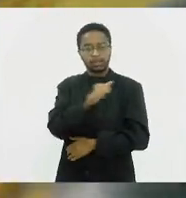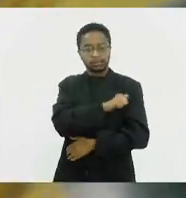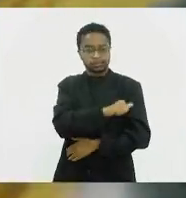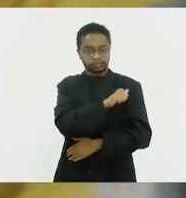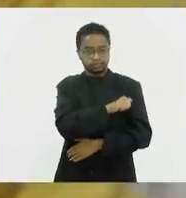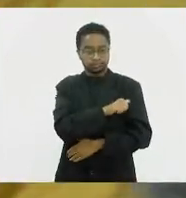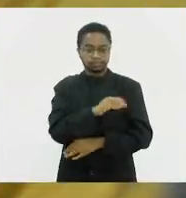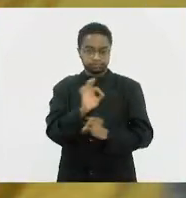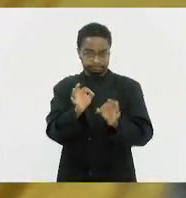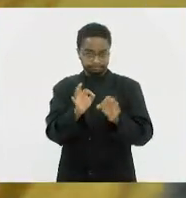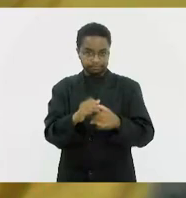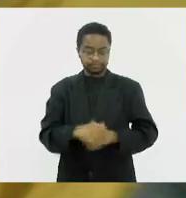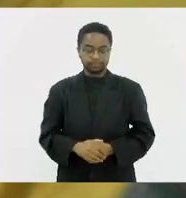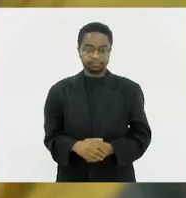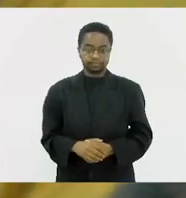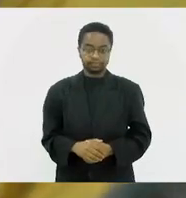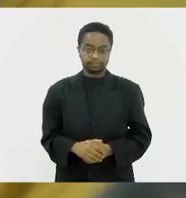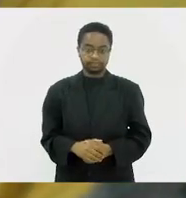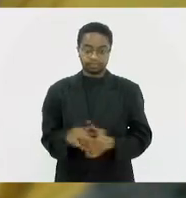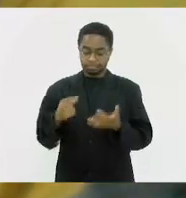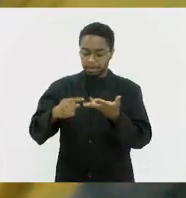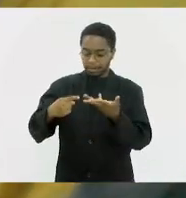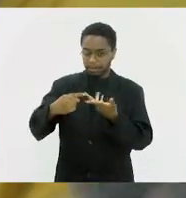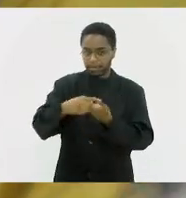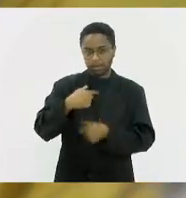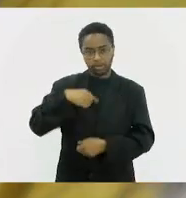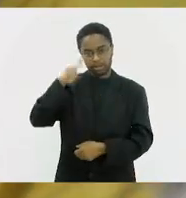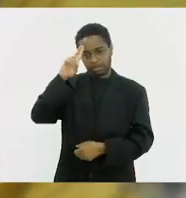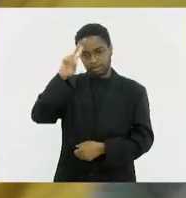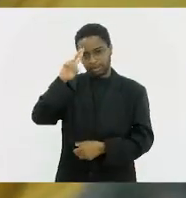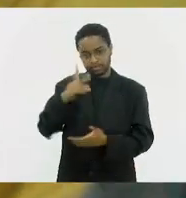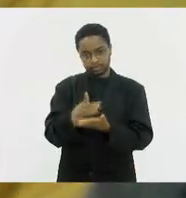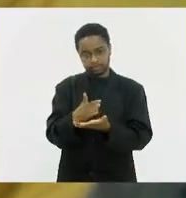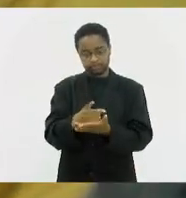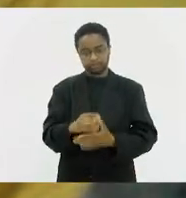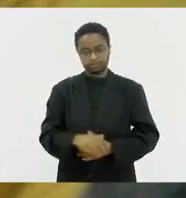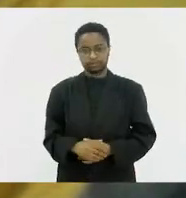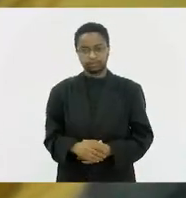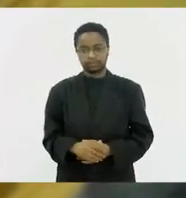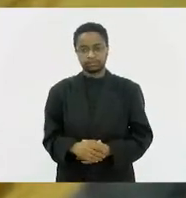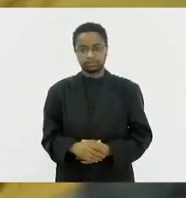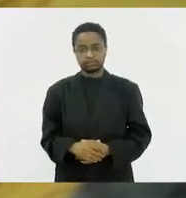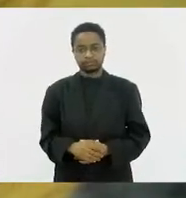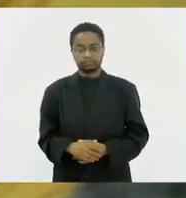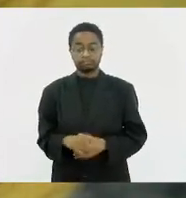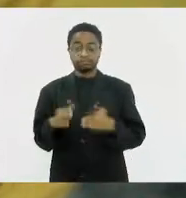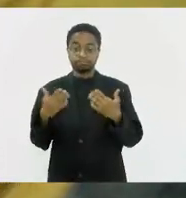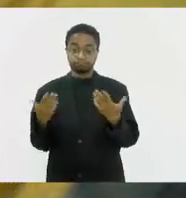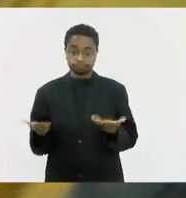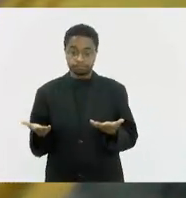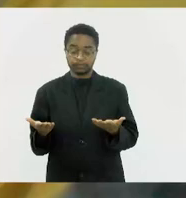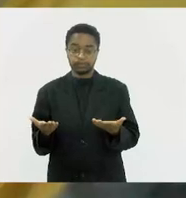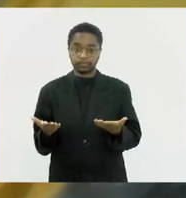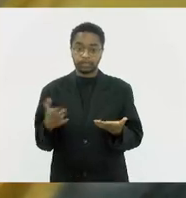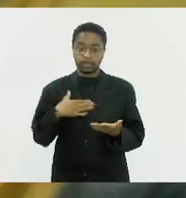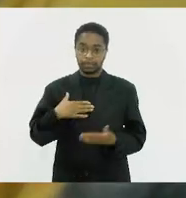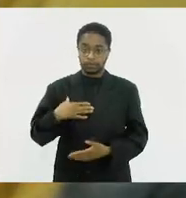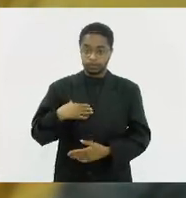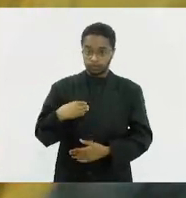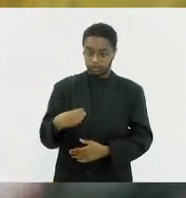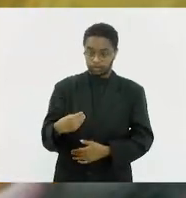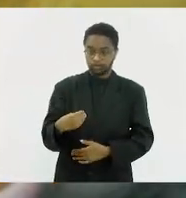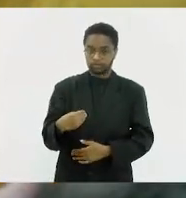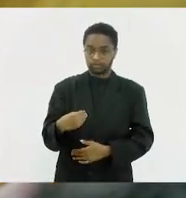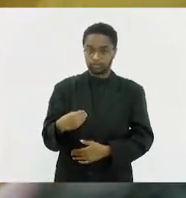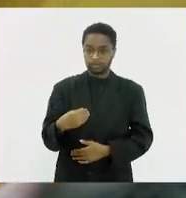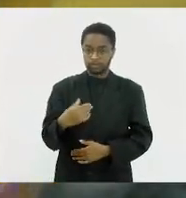né? Aquilo tudo passava na minha cabeça. E aí, o meu filho